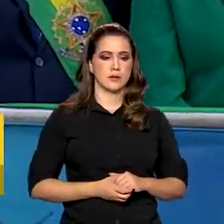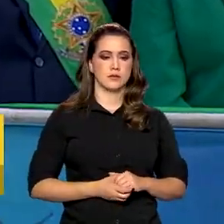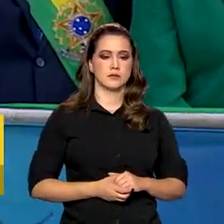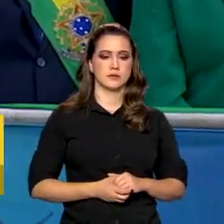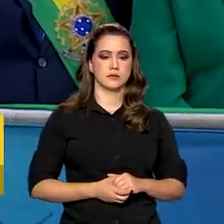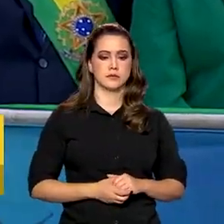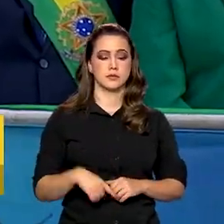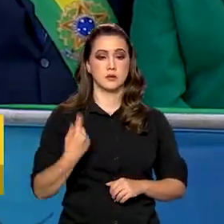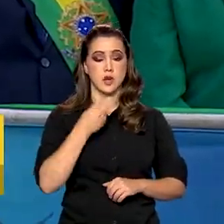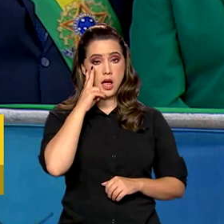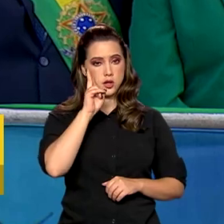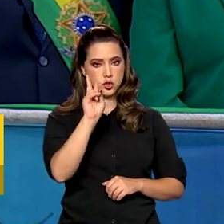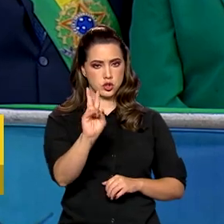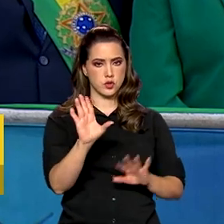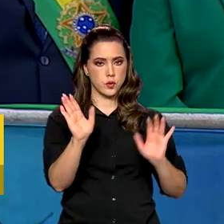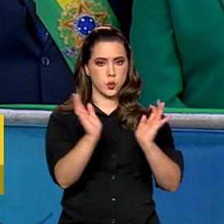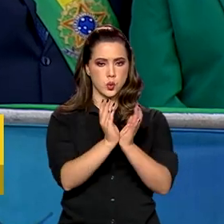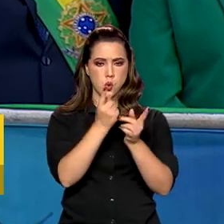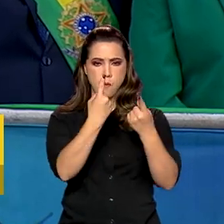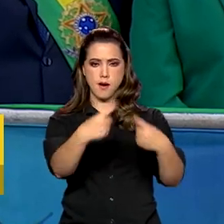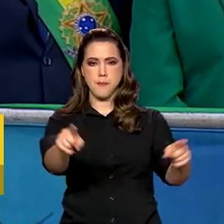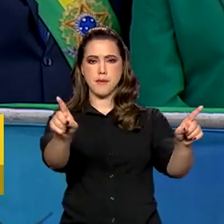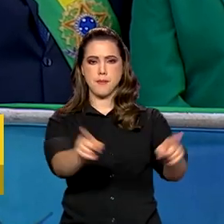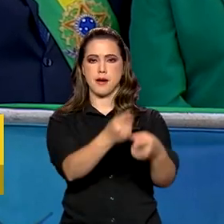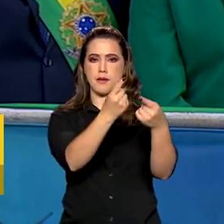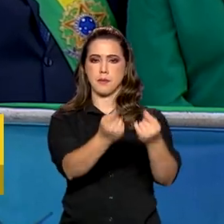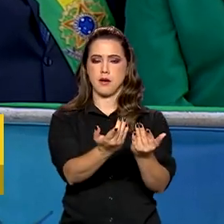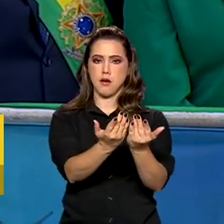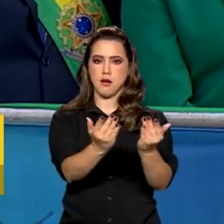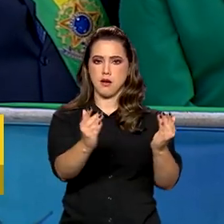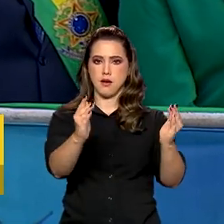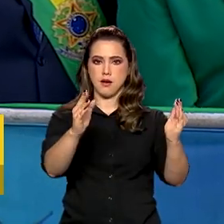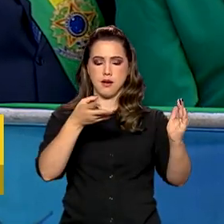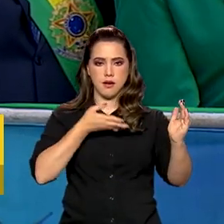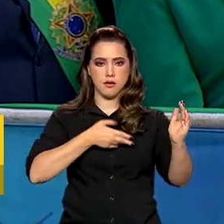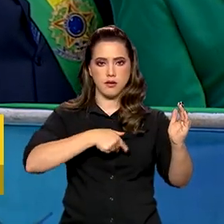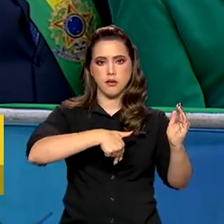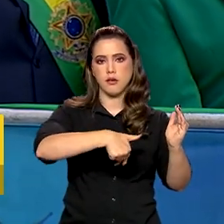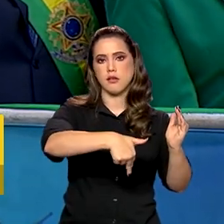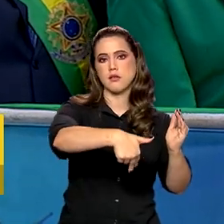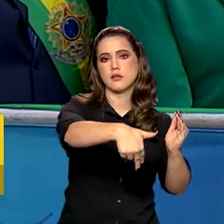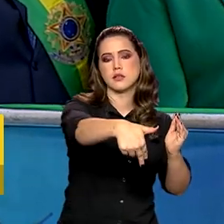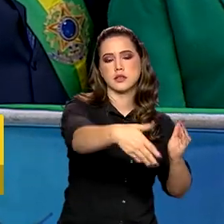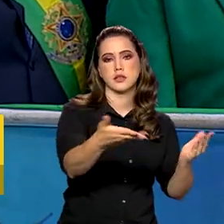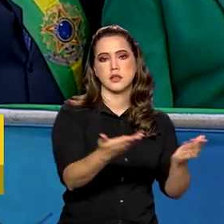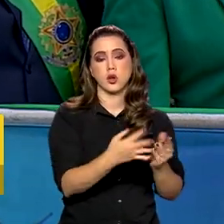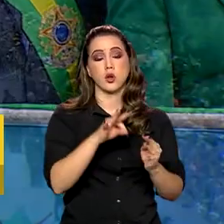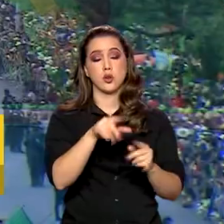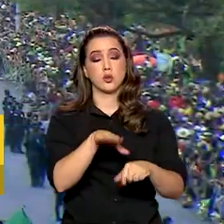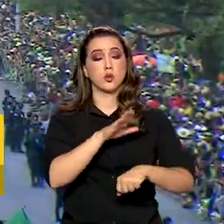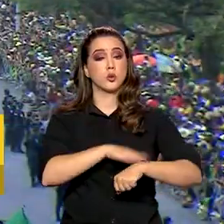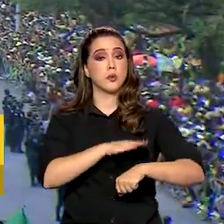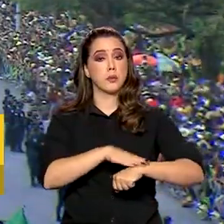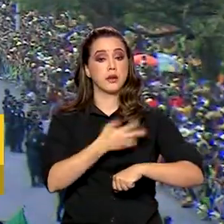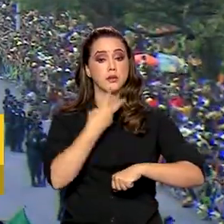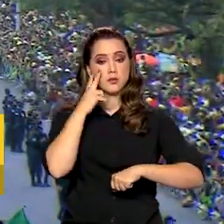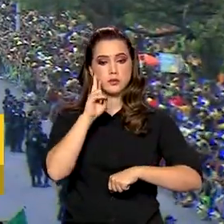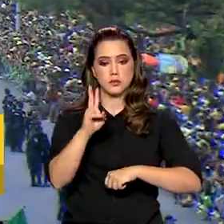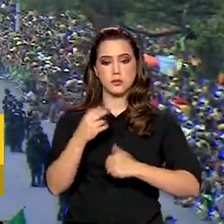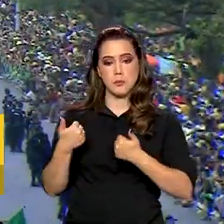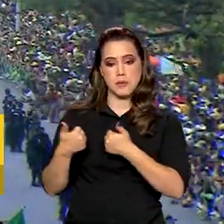A gente viu, comandante, que a banda de fuzileiros navais ali que abriu, ela fez um recuo e agora ela fica durante todo o desfile ali